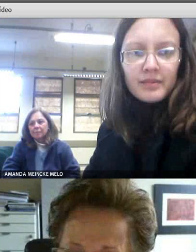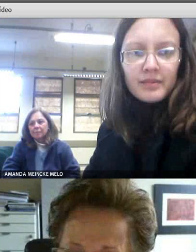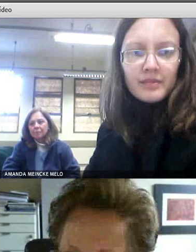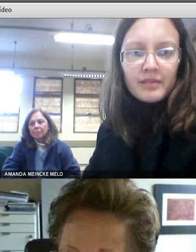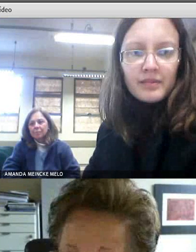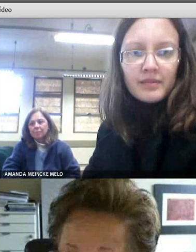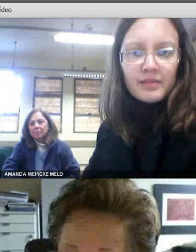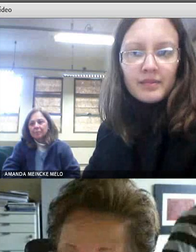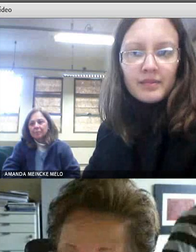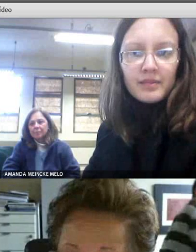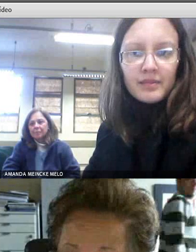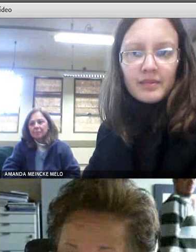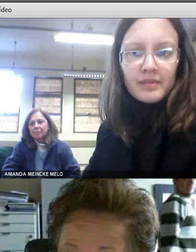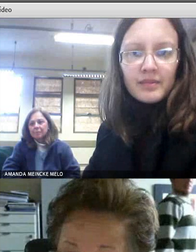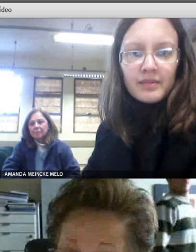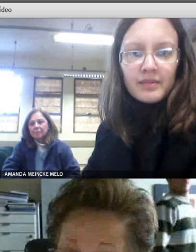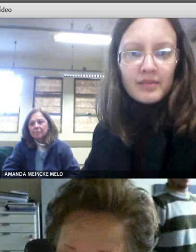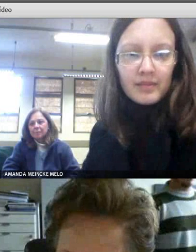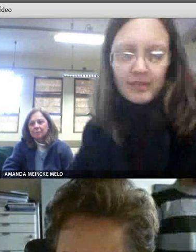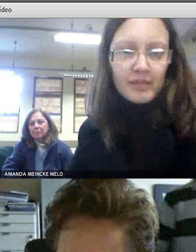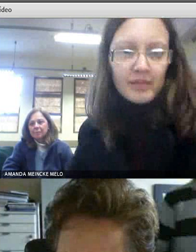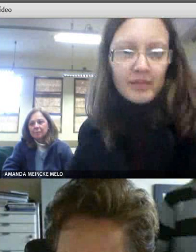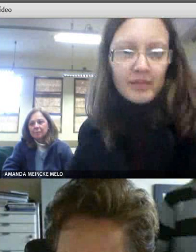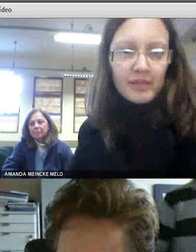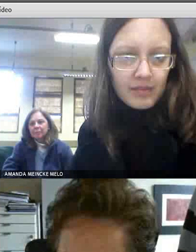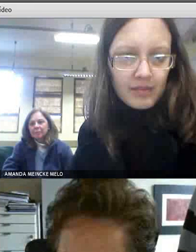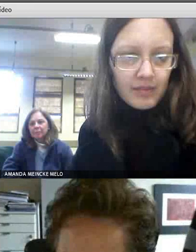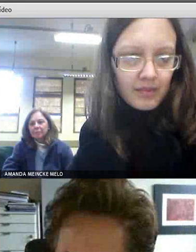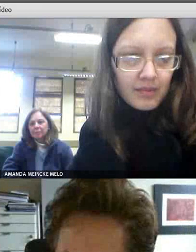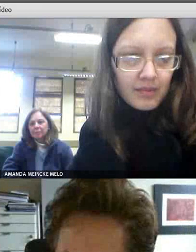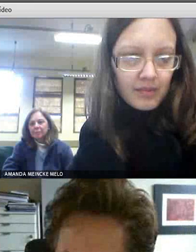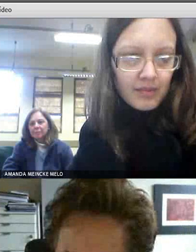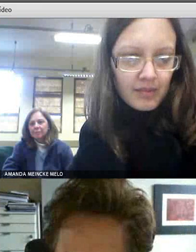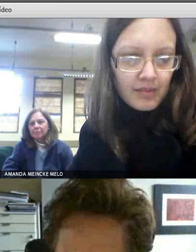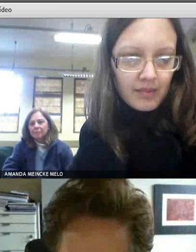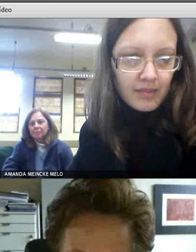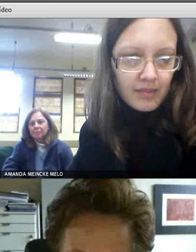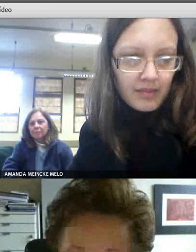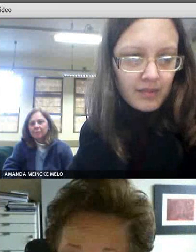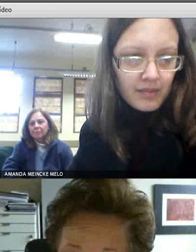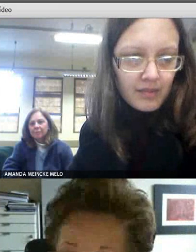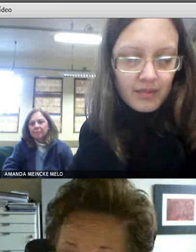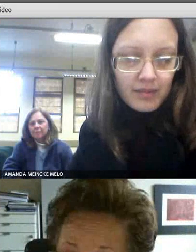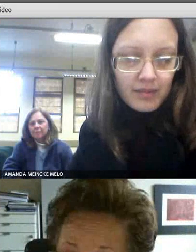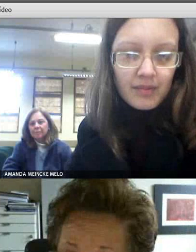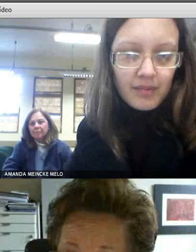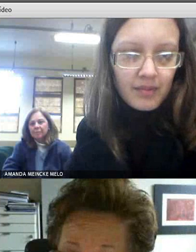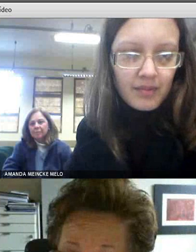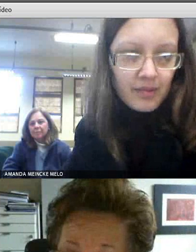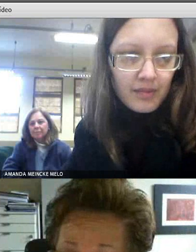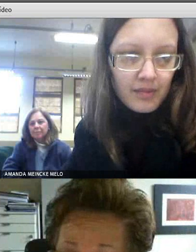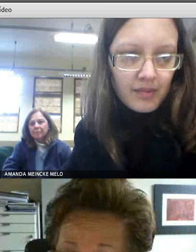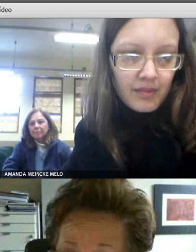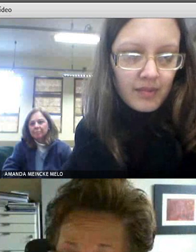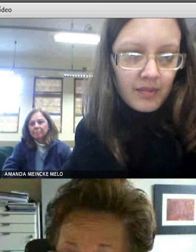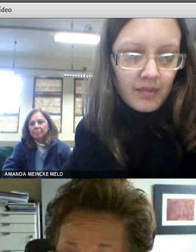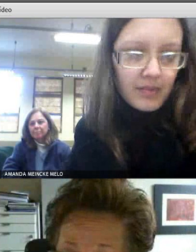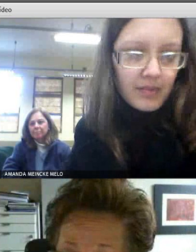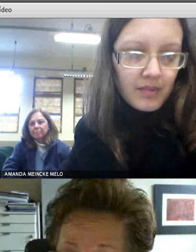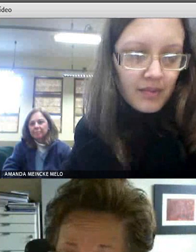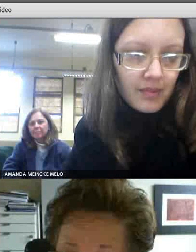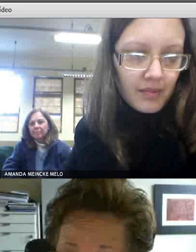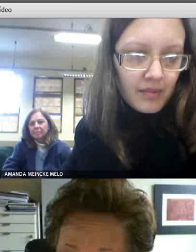gostaria, professor de física, que me desse as leis de Newton para a gente incluir no carrinho. E o professor disse assim, essa matéria